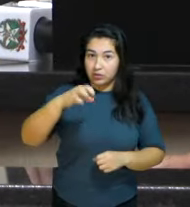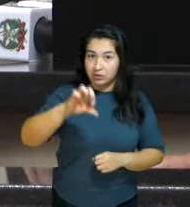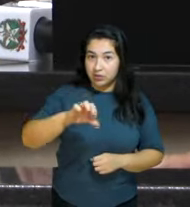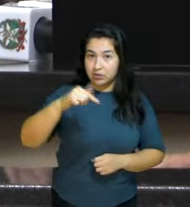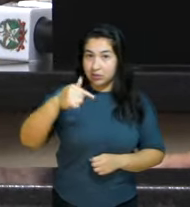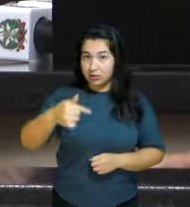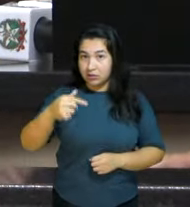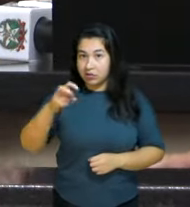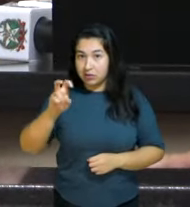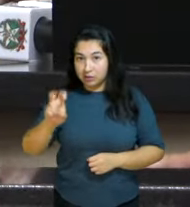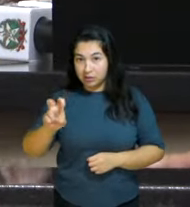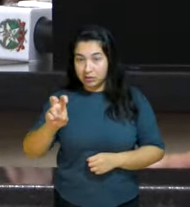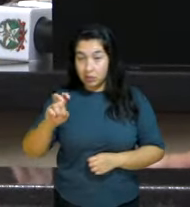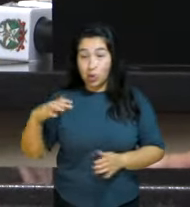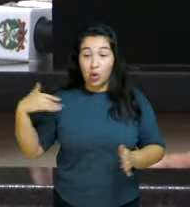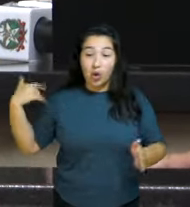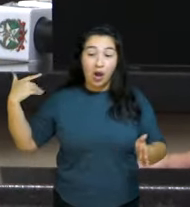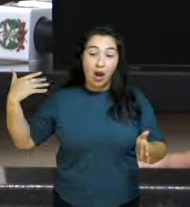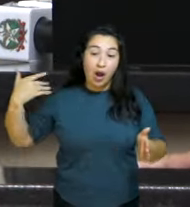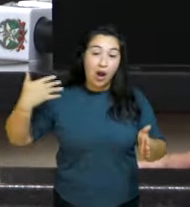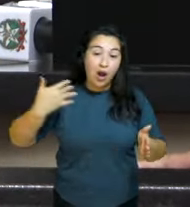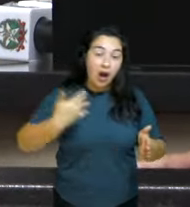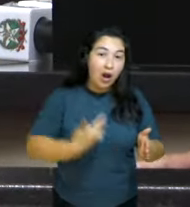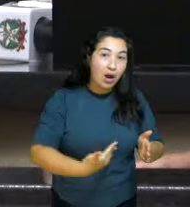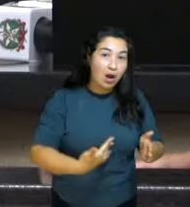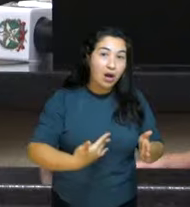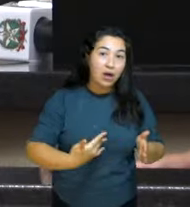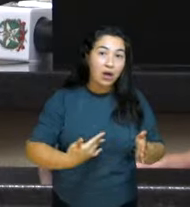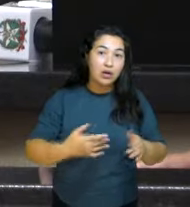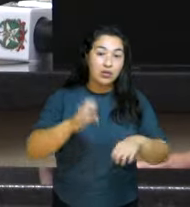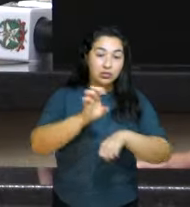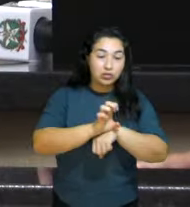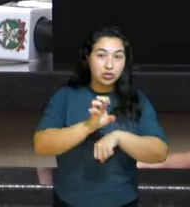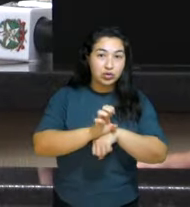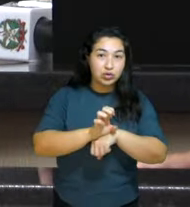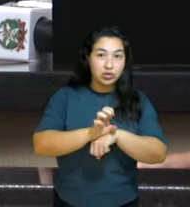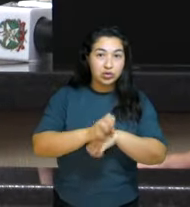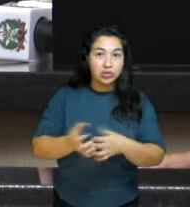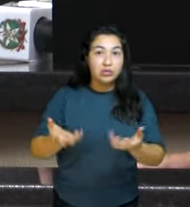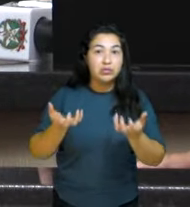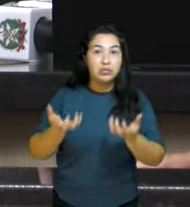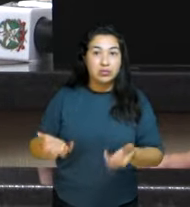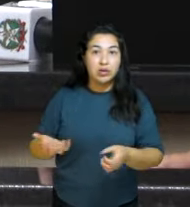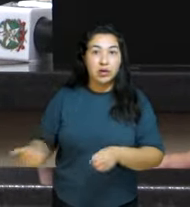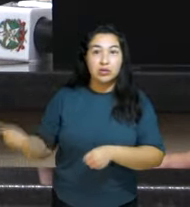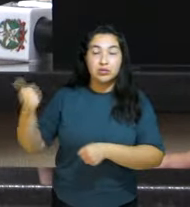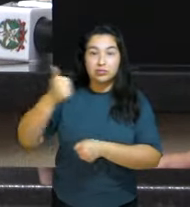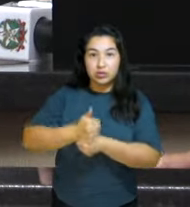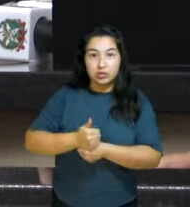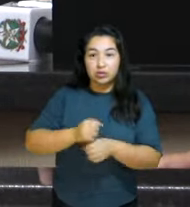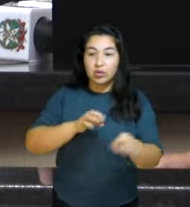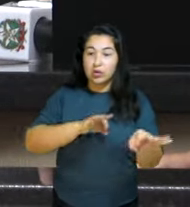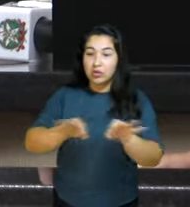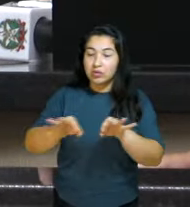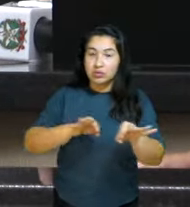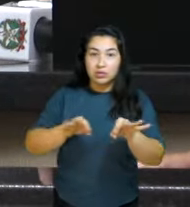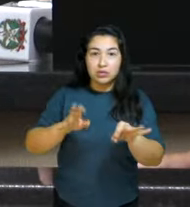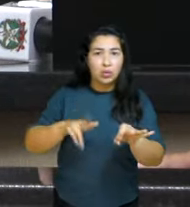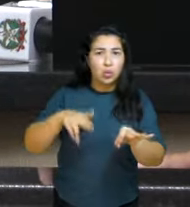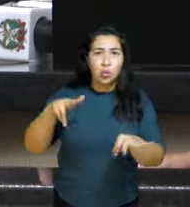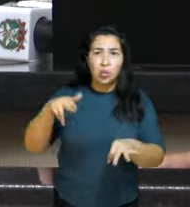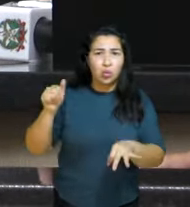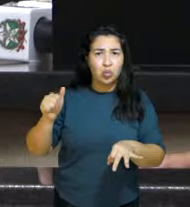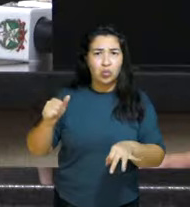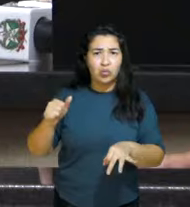1975, e, a partir daí, quando o Estado assumiu a organização da competição, nós nunca tivemos